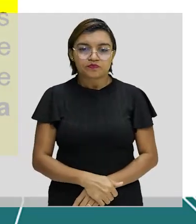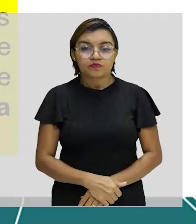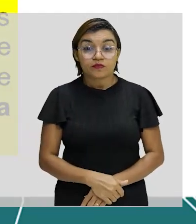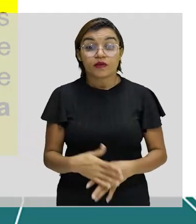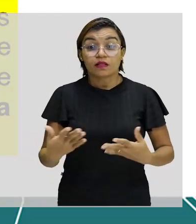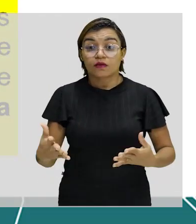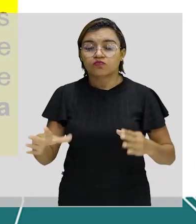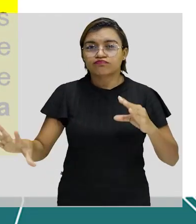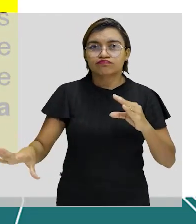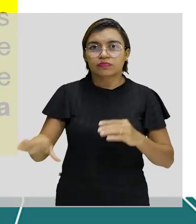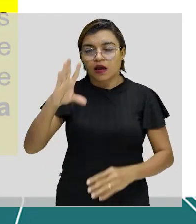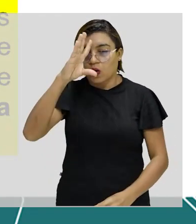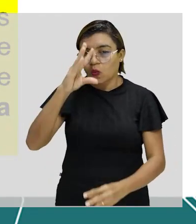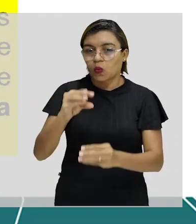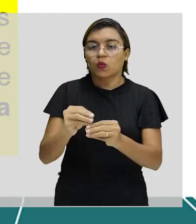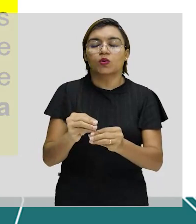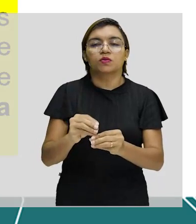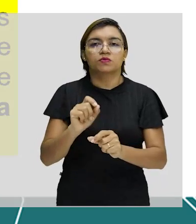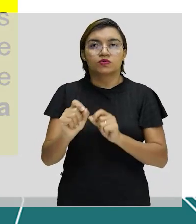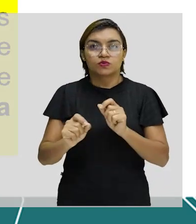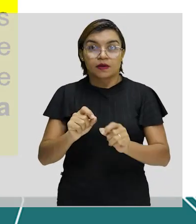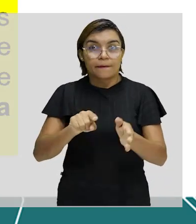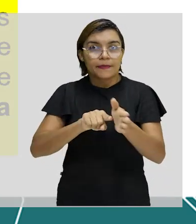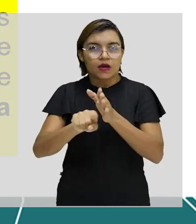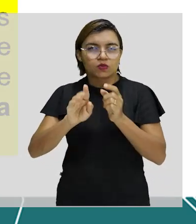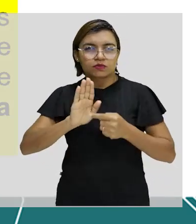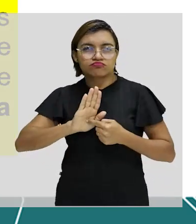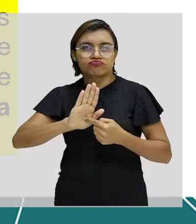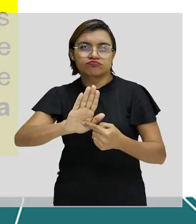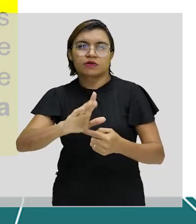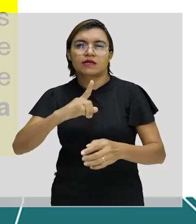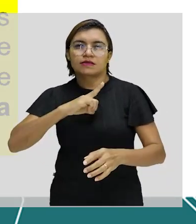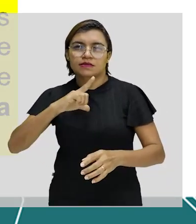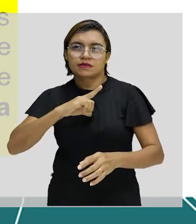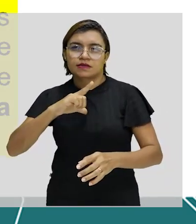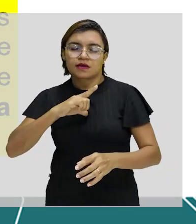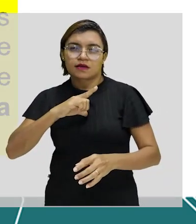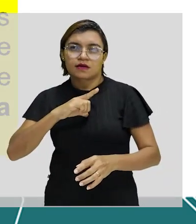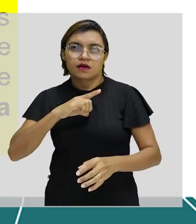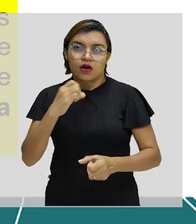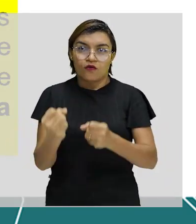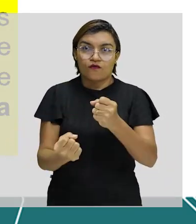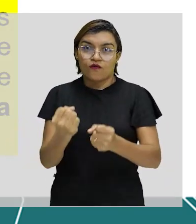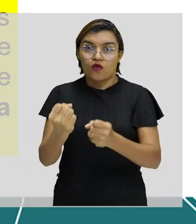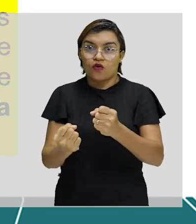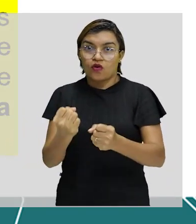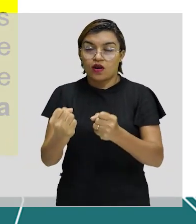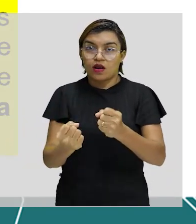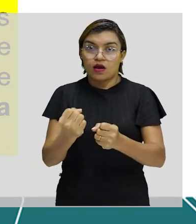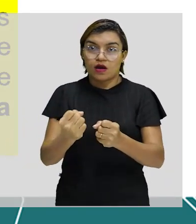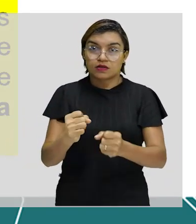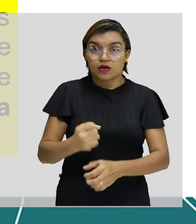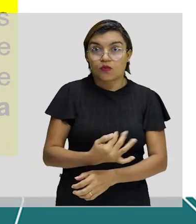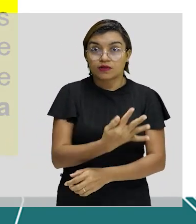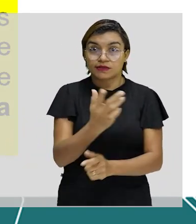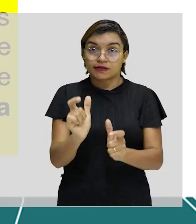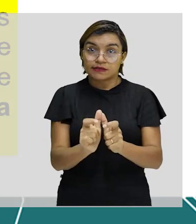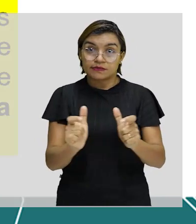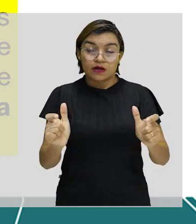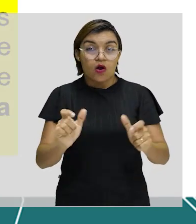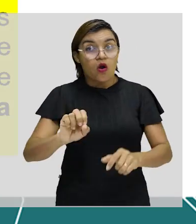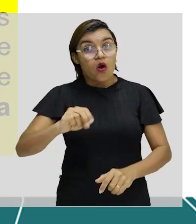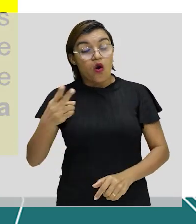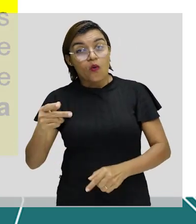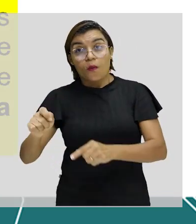Concluímos assim que, na questão proposta, existem volantes em excesso, ok? Ou pneus em